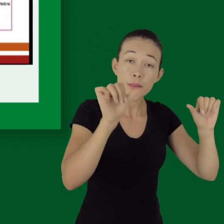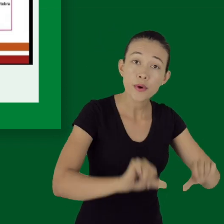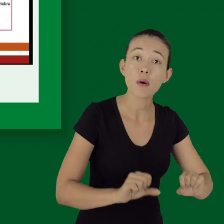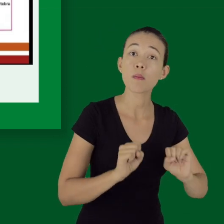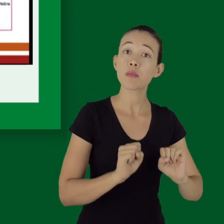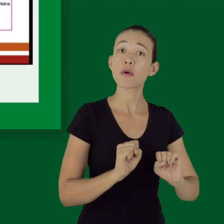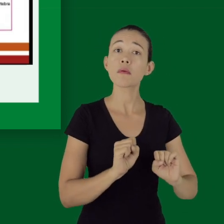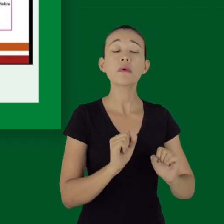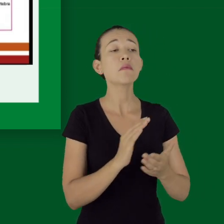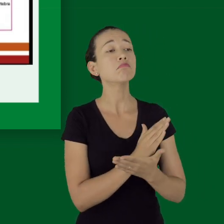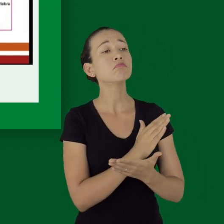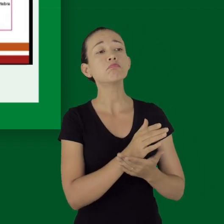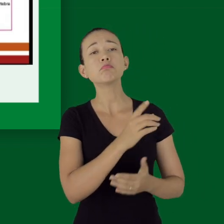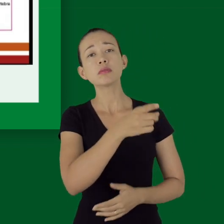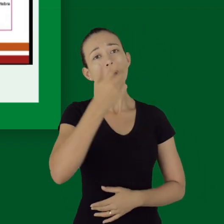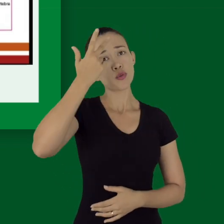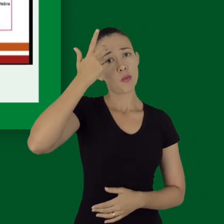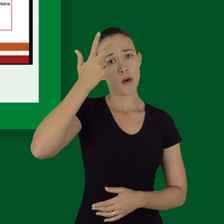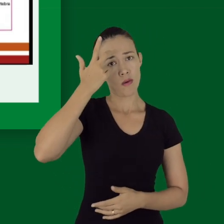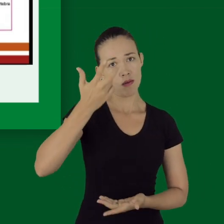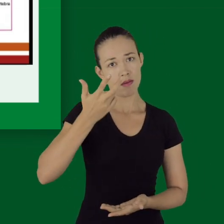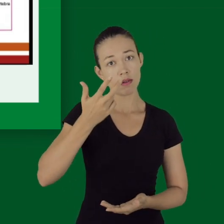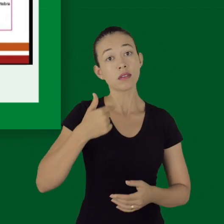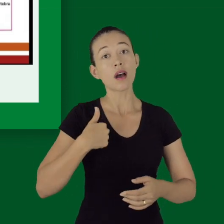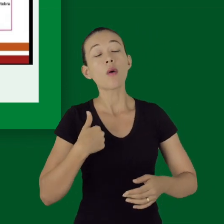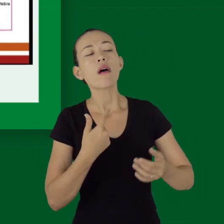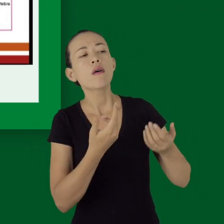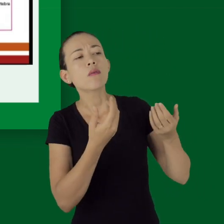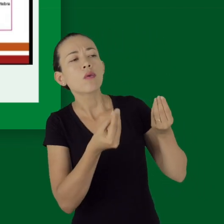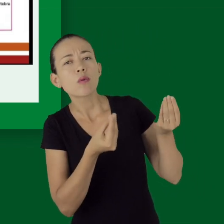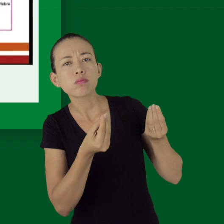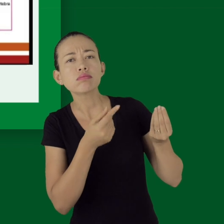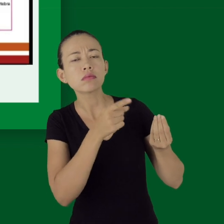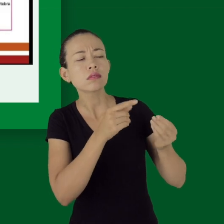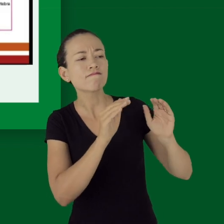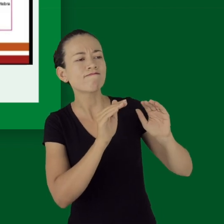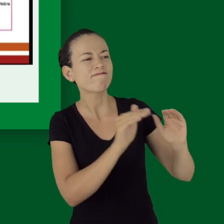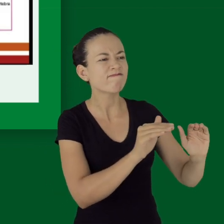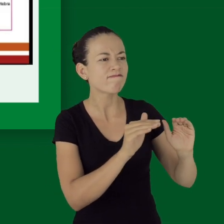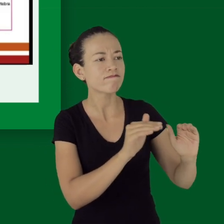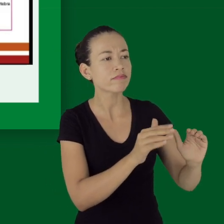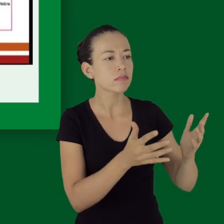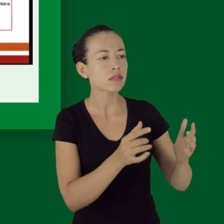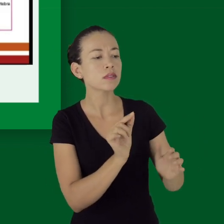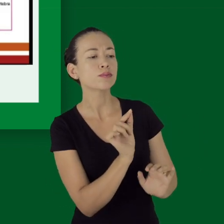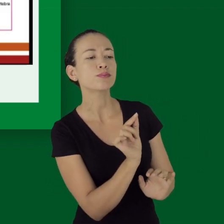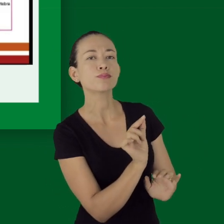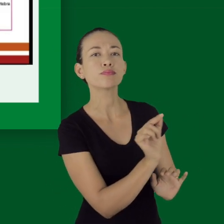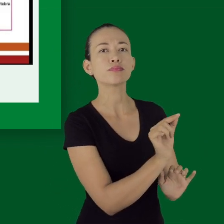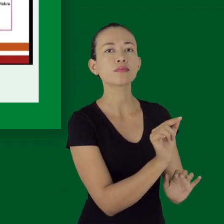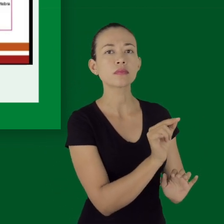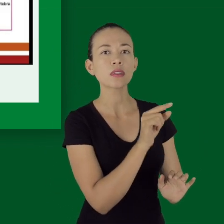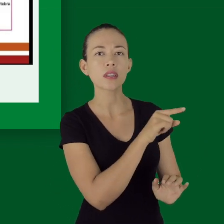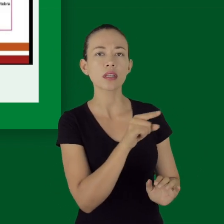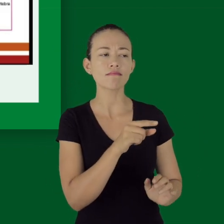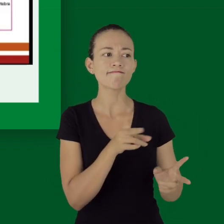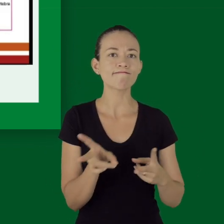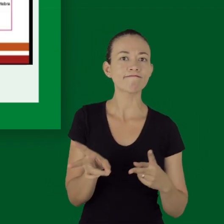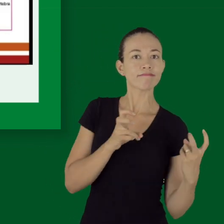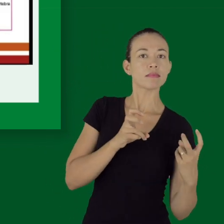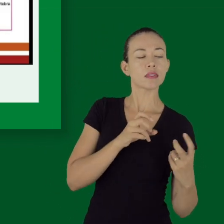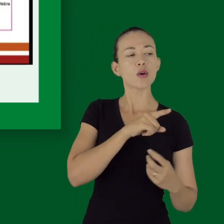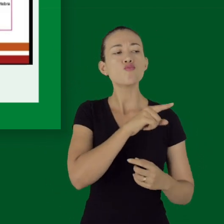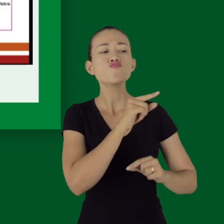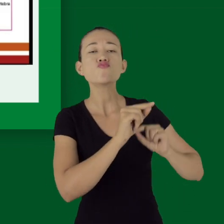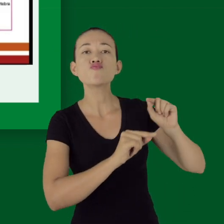avaliando possibilidades de que essa medula ela pode ser comprometida, pode estar sendo comprometida numa parte e em outra não. Um detalhe